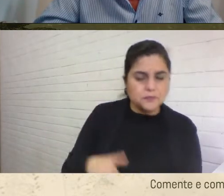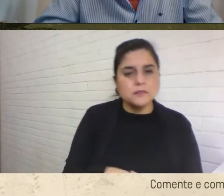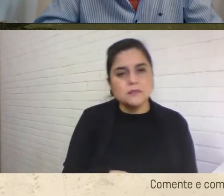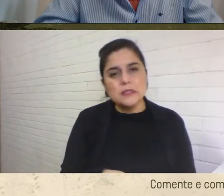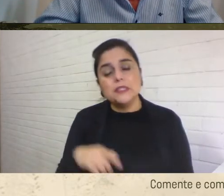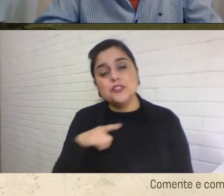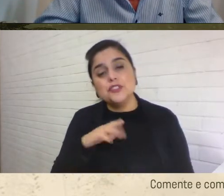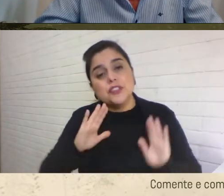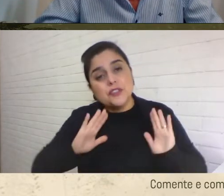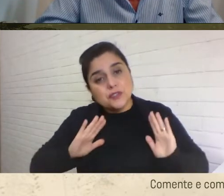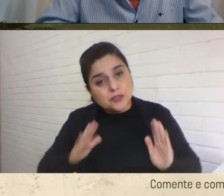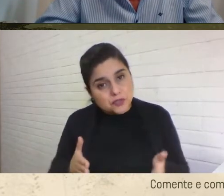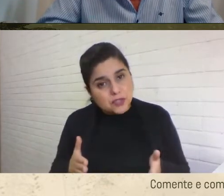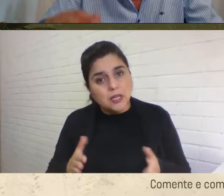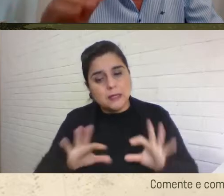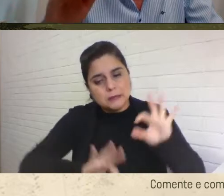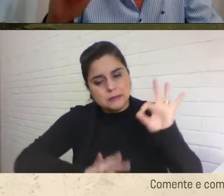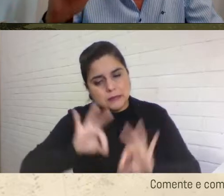de